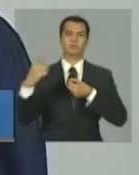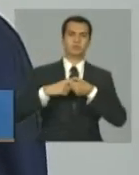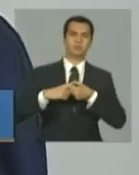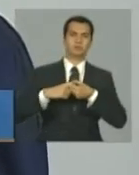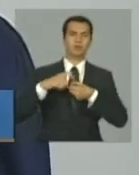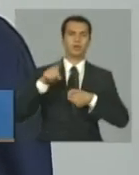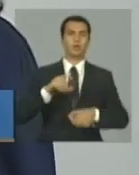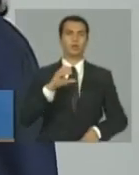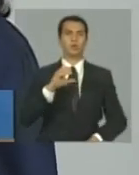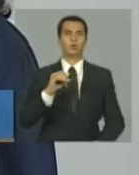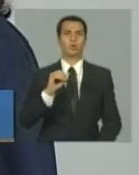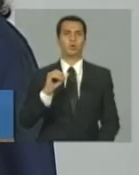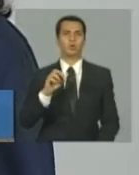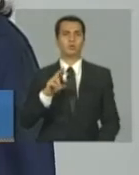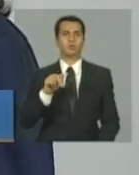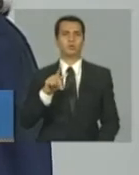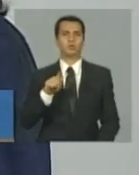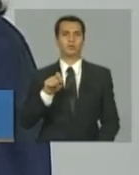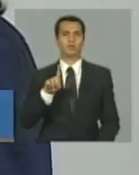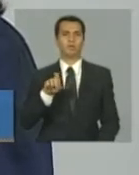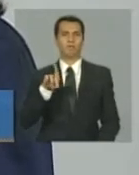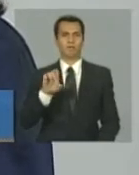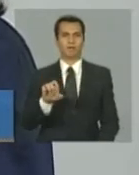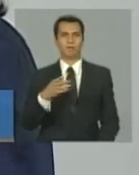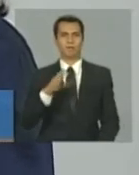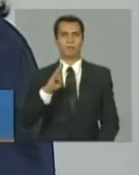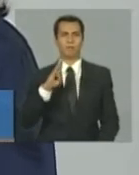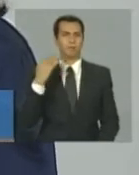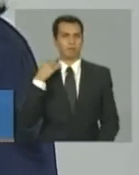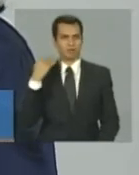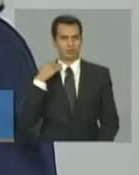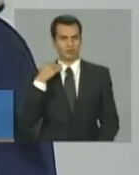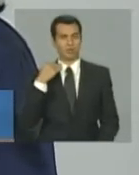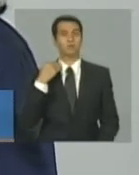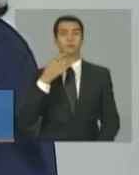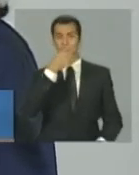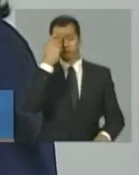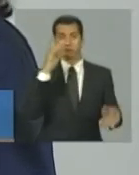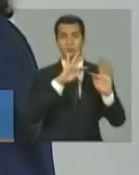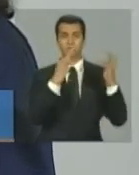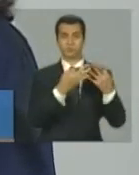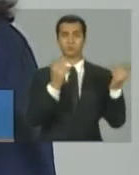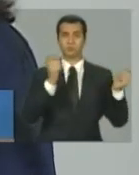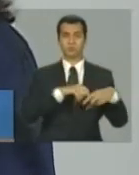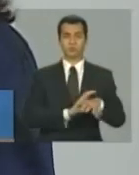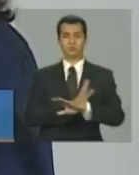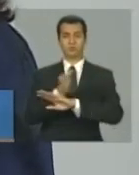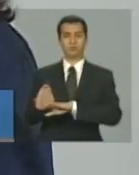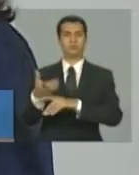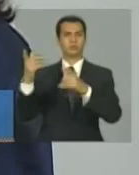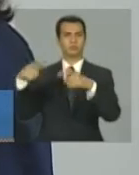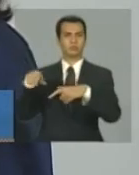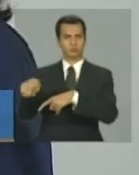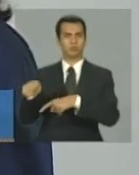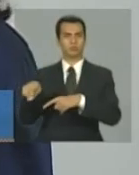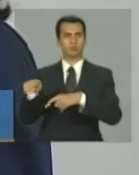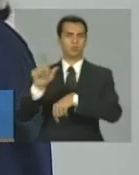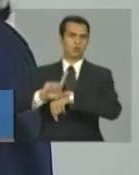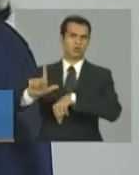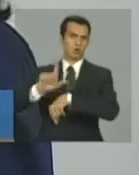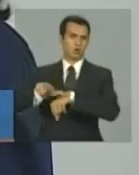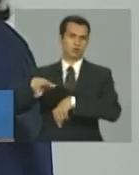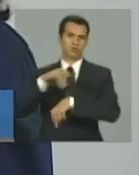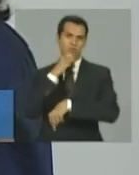chama de correspondente bancário para que a família possa está indo até esse estabelecimento para sacar o seu benefício se por acaso esse